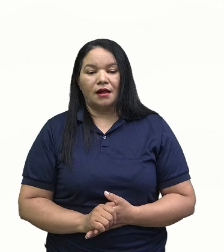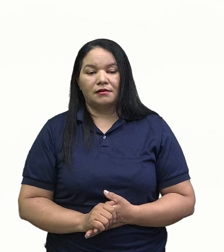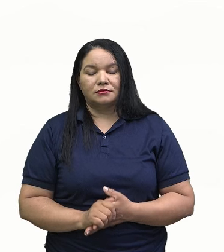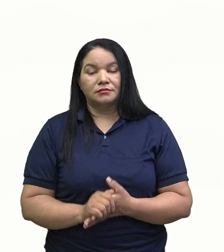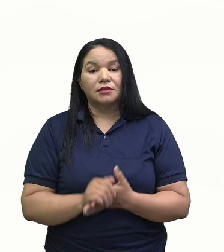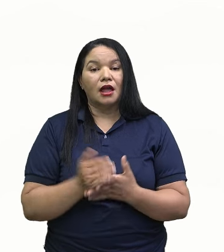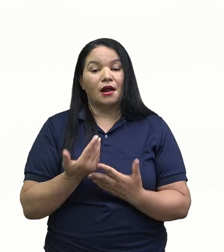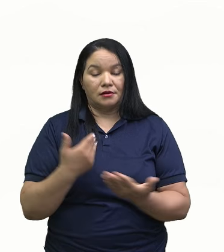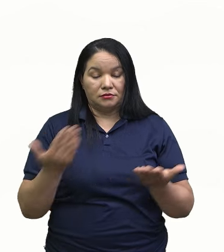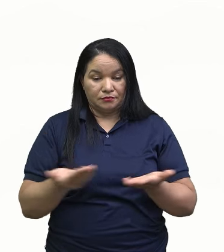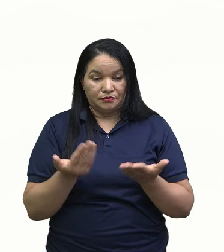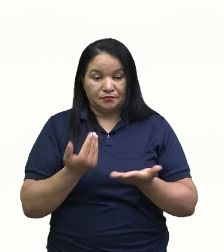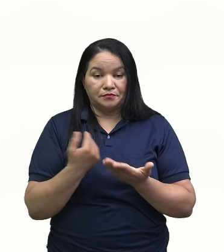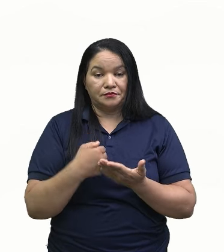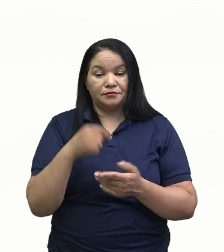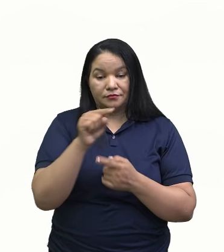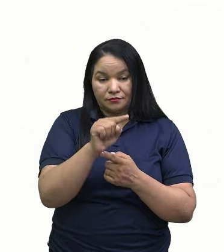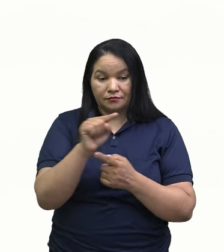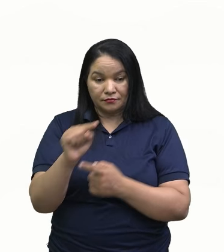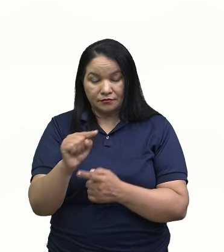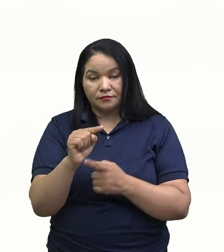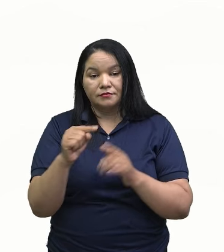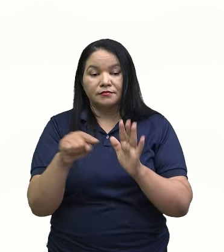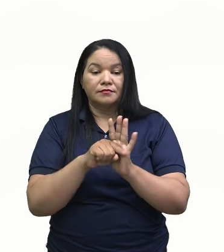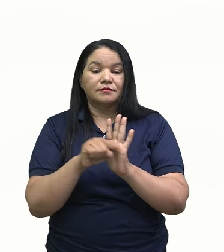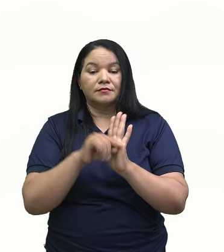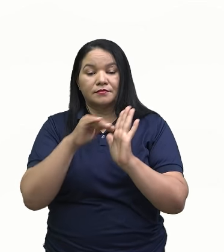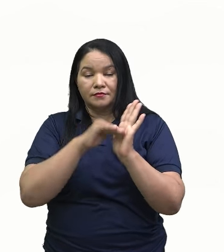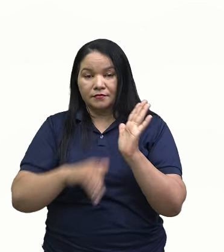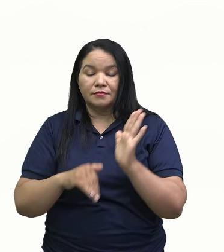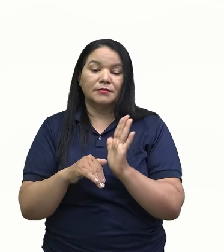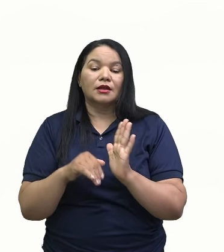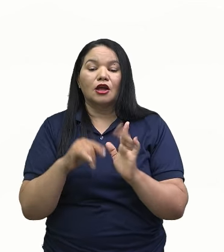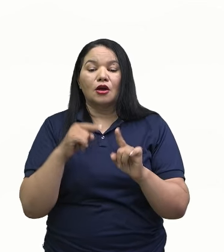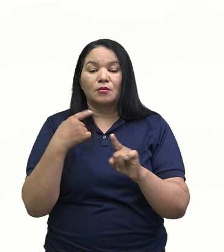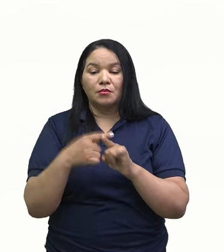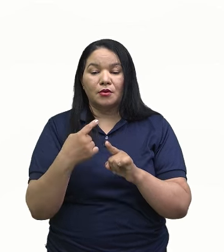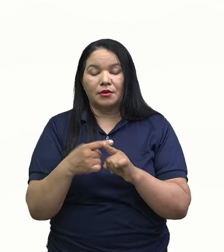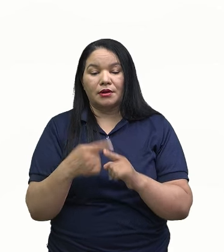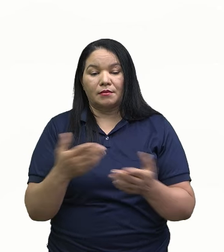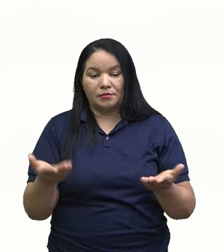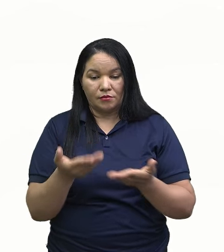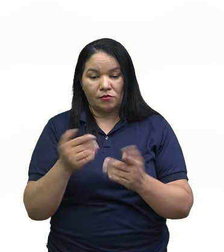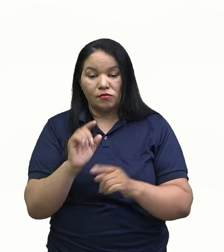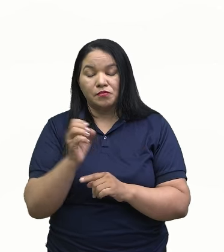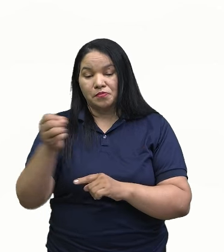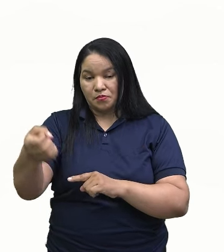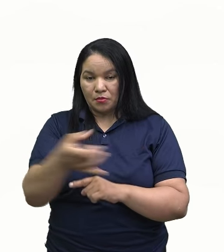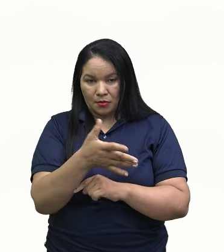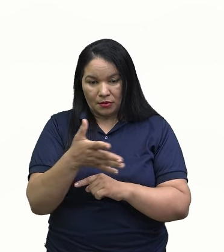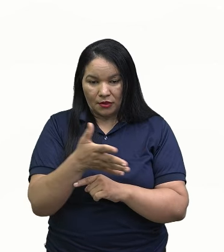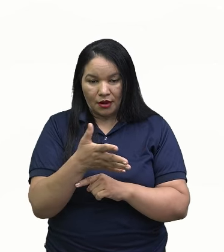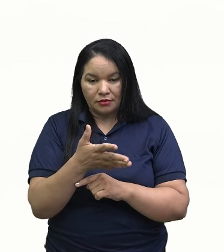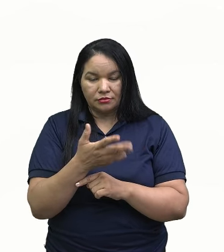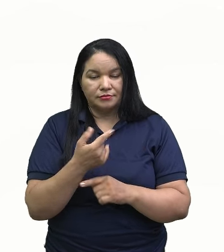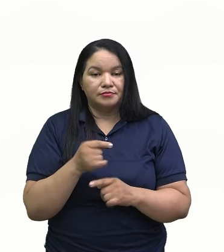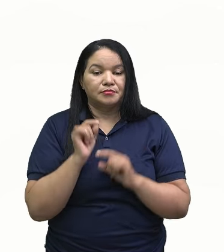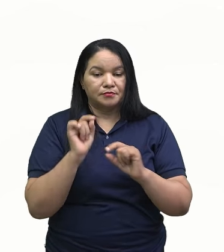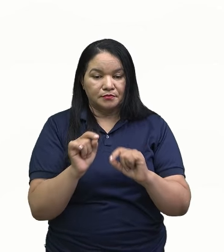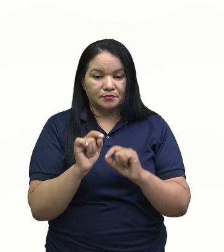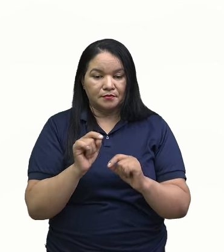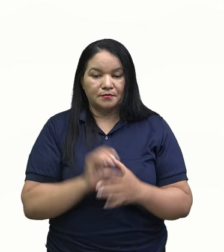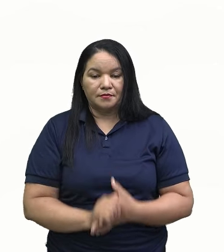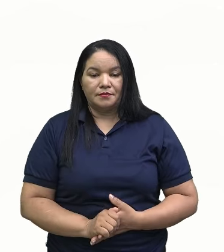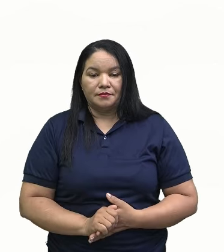Foi abolido conforme a nova ortografia. Conserva-se na nova ortografia apenas o